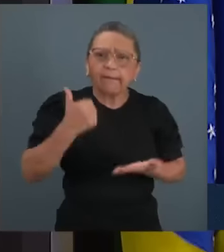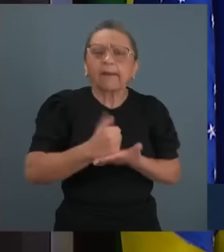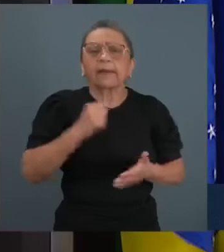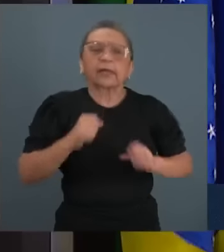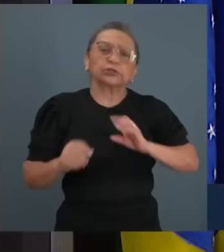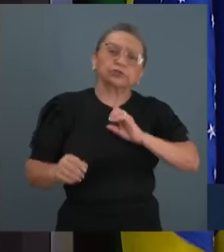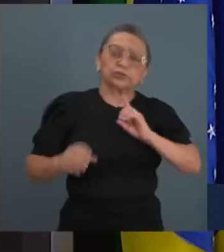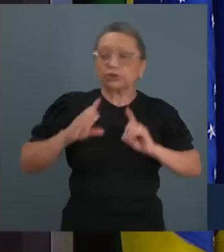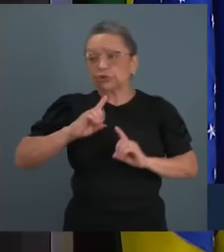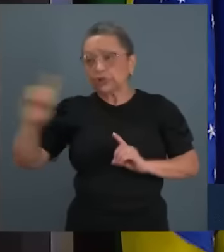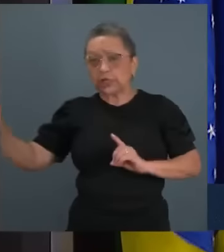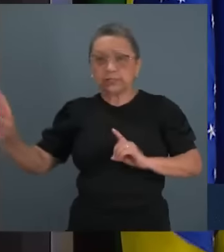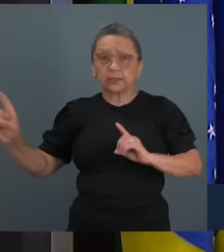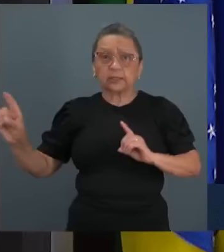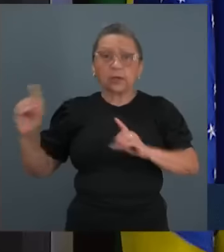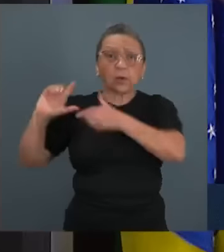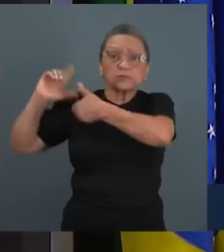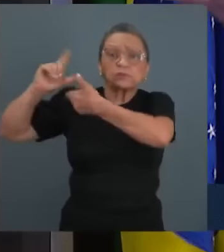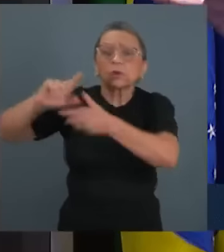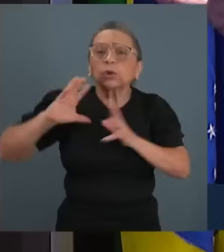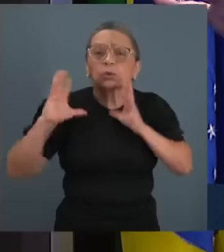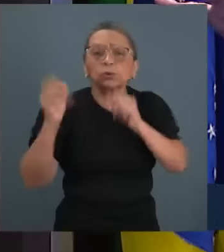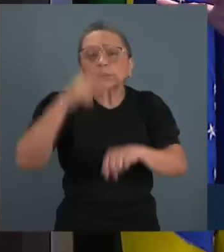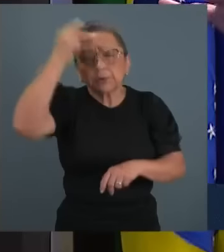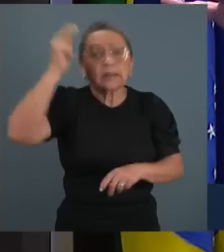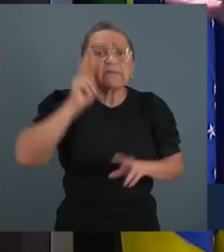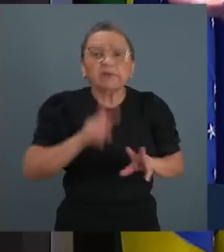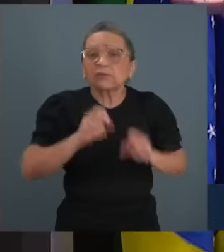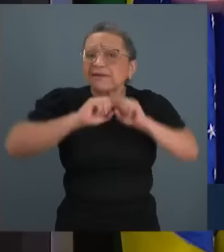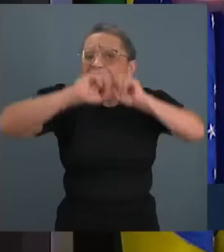direita e quem é conservador. Está todo mundo vendo, não vai deixar de ver.